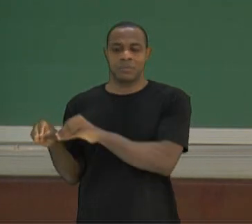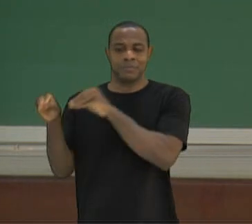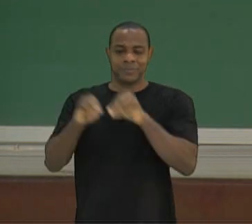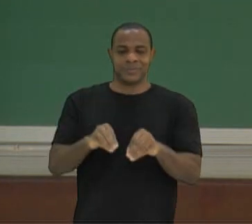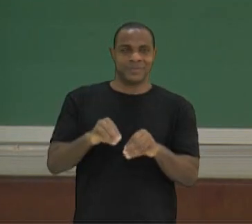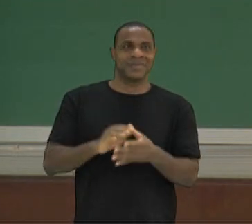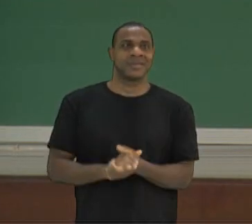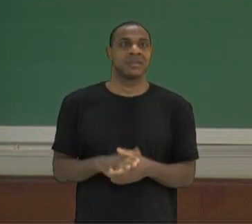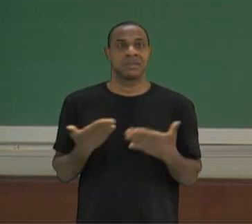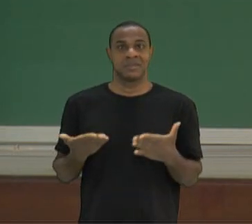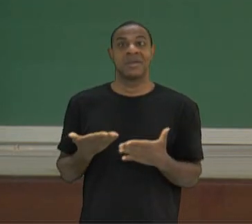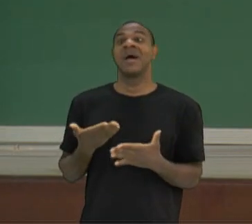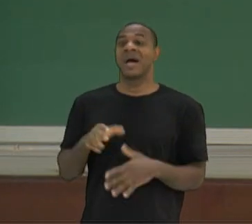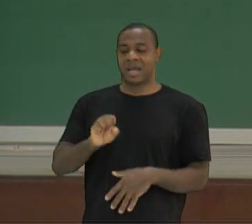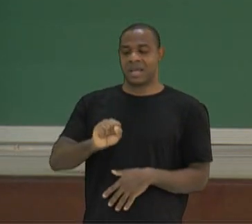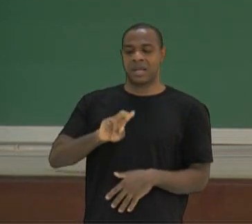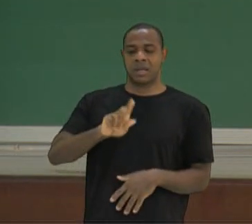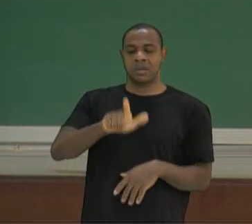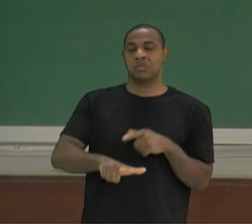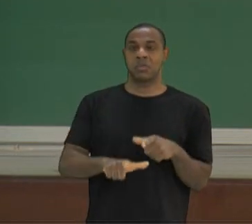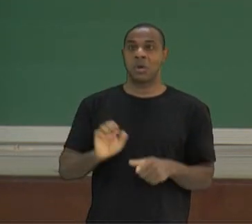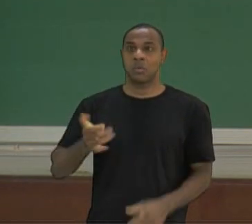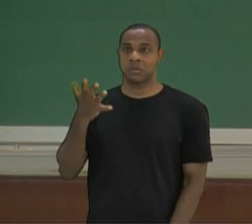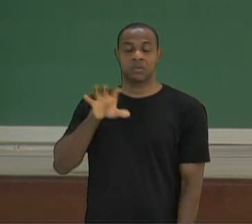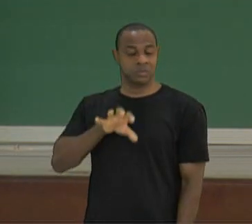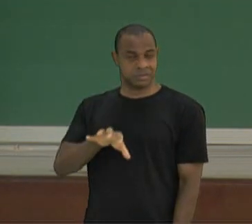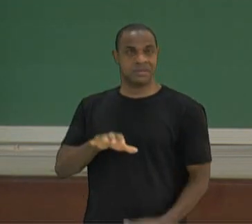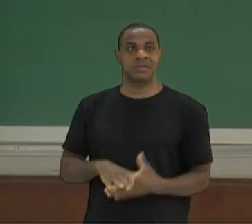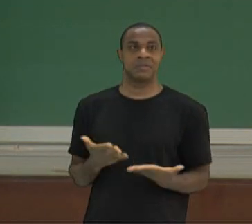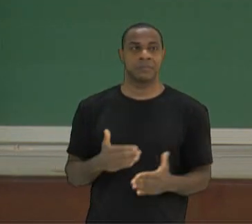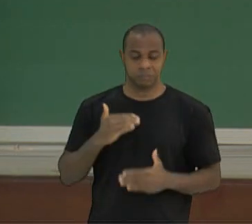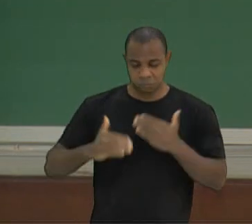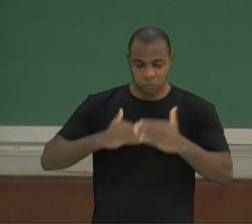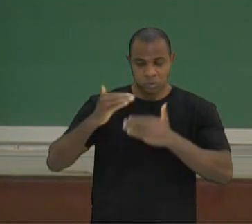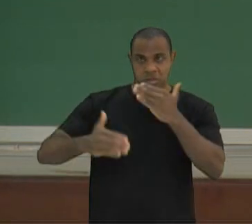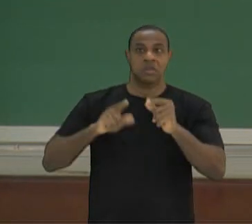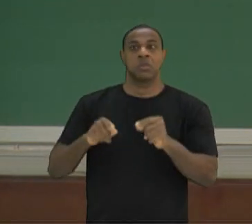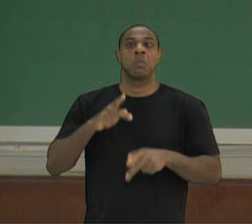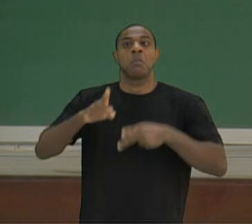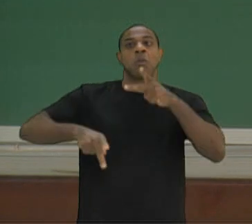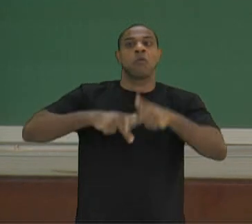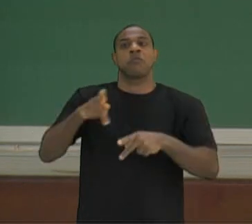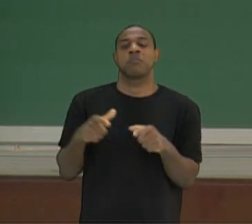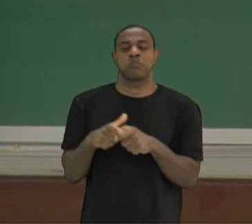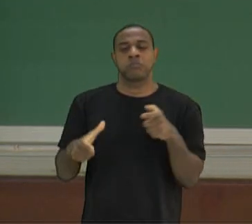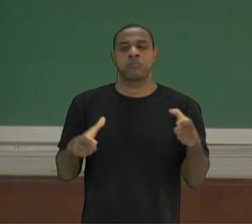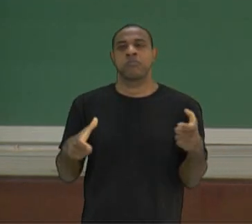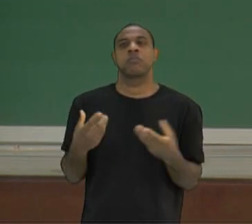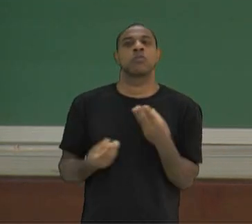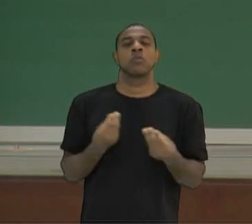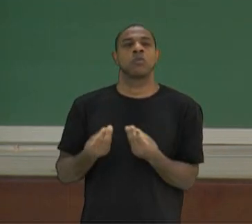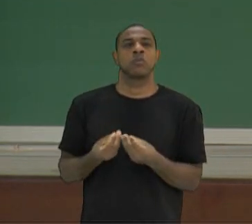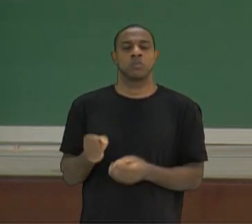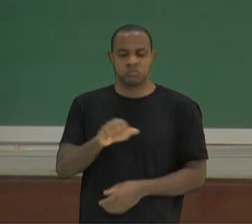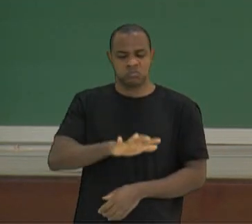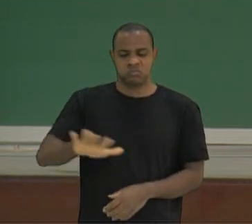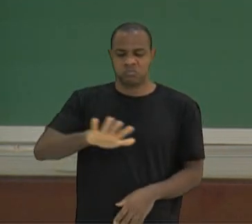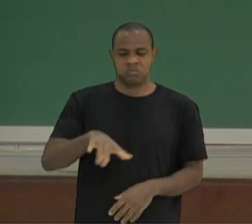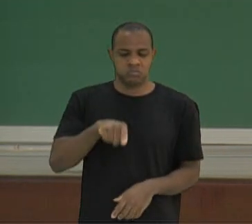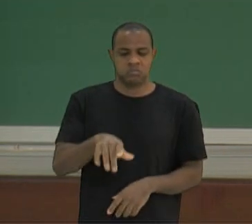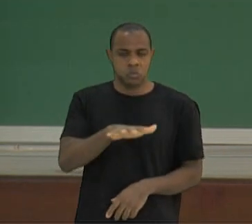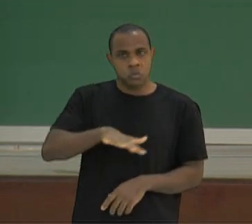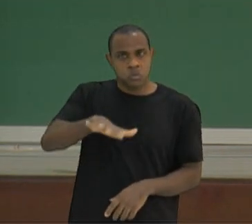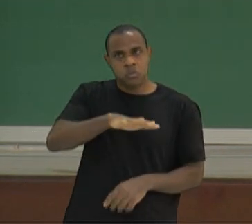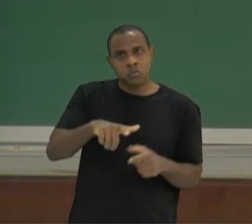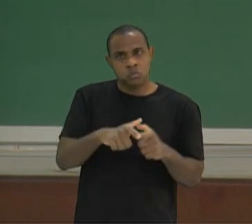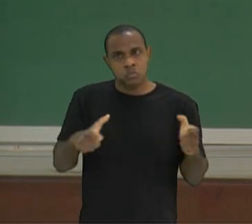aconteceu desta forma, tá? O processo de urbanização e povoamento, como o espaço geográfico da região sul